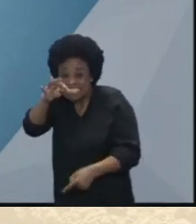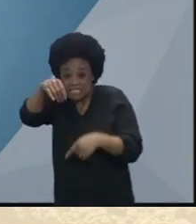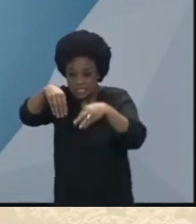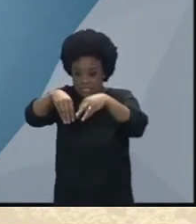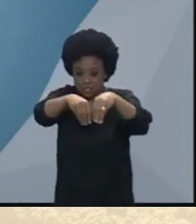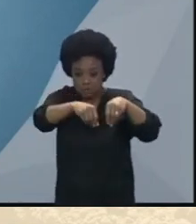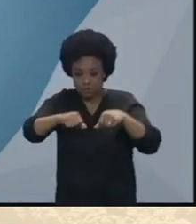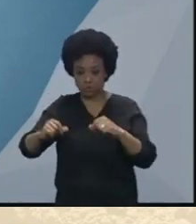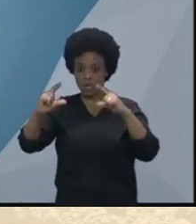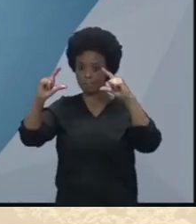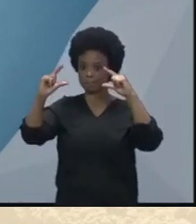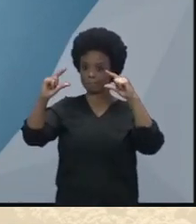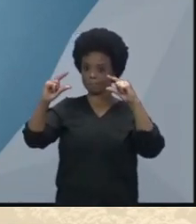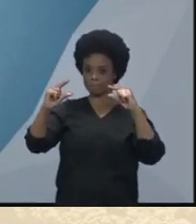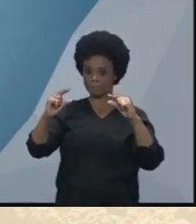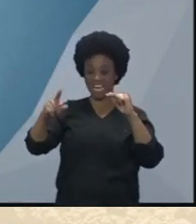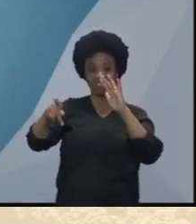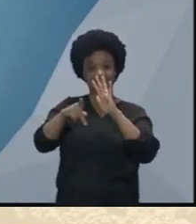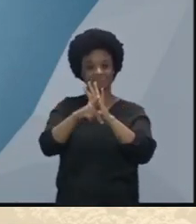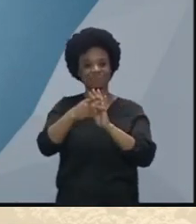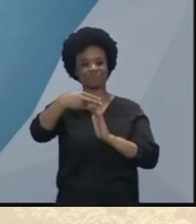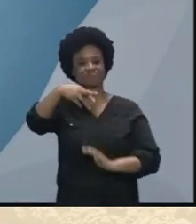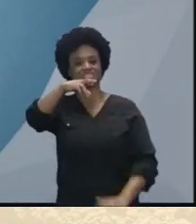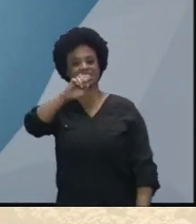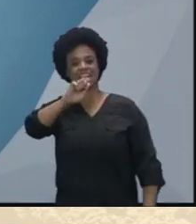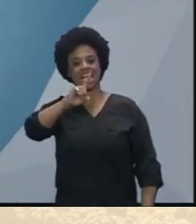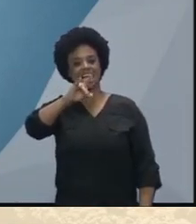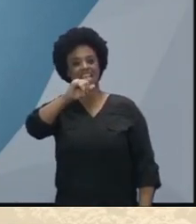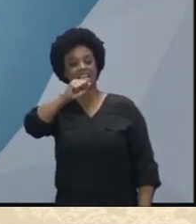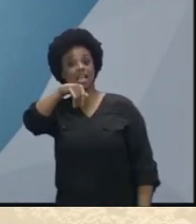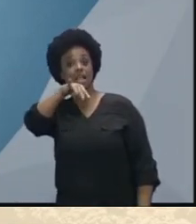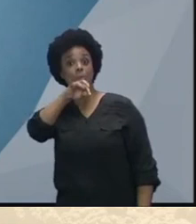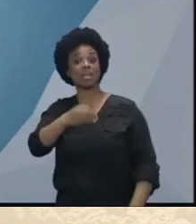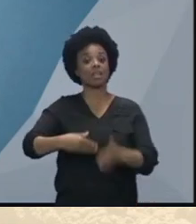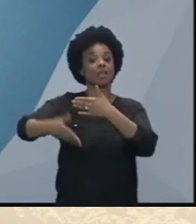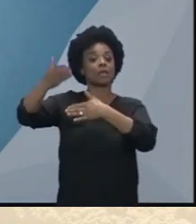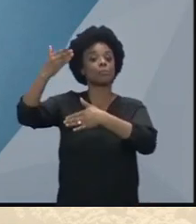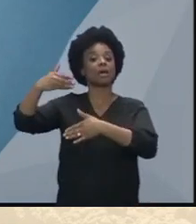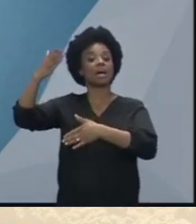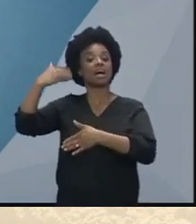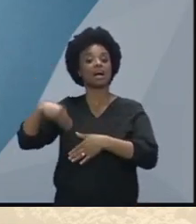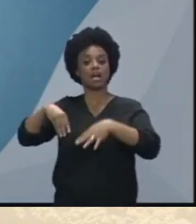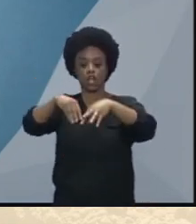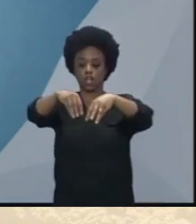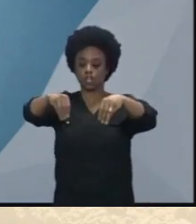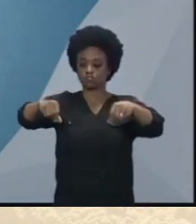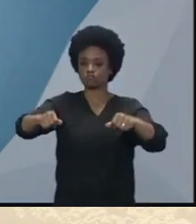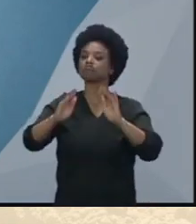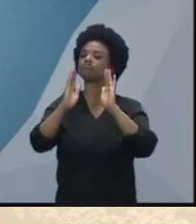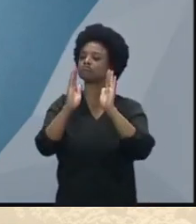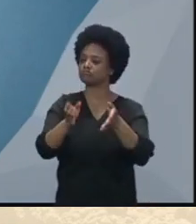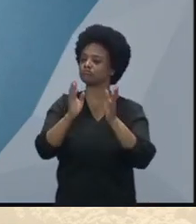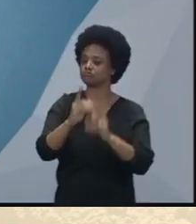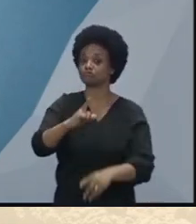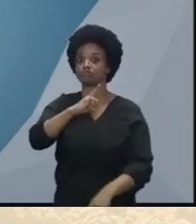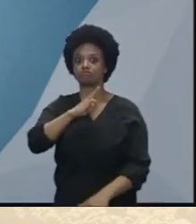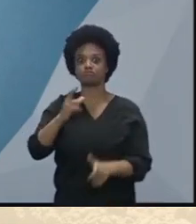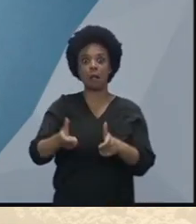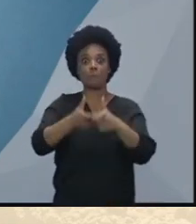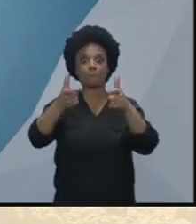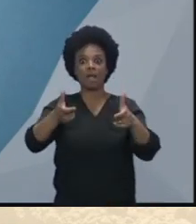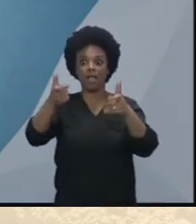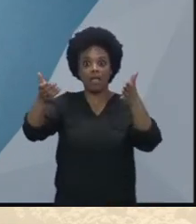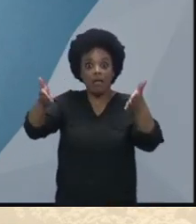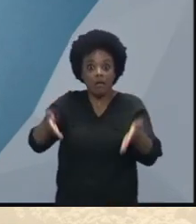for menor que a tensão de pré-adensamento, significa que no passado o solo já esteve sujeito a tensões maiores que as